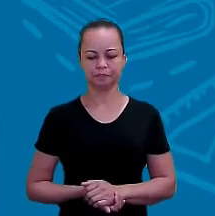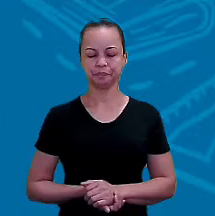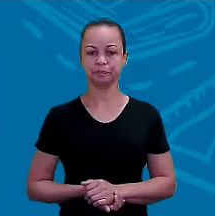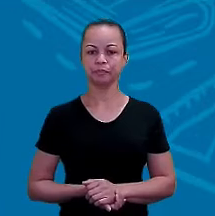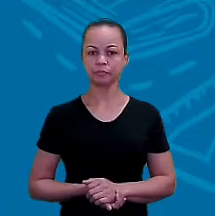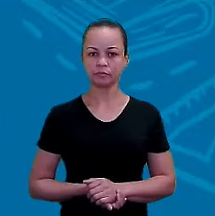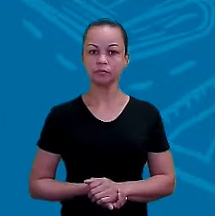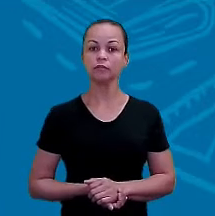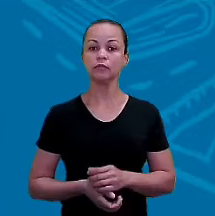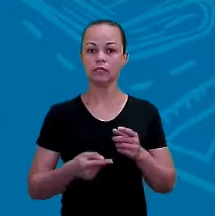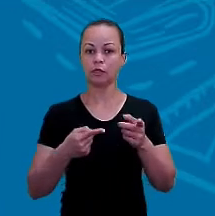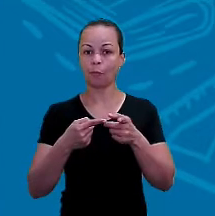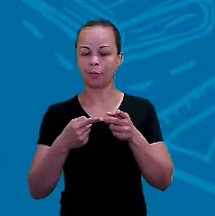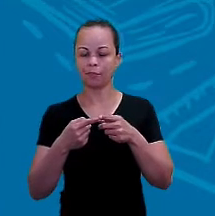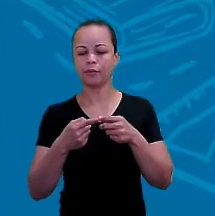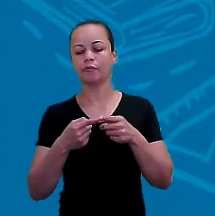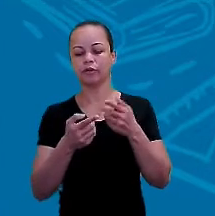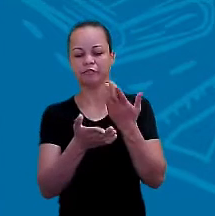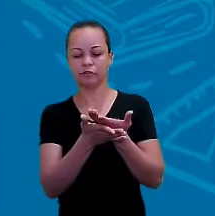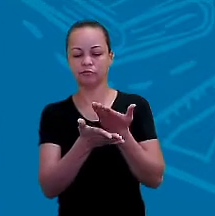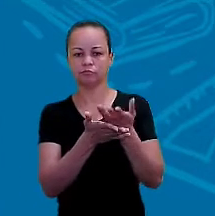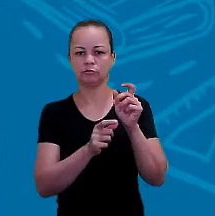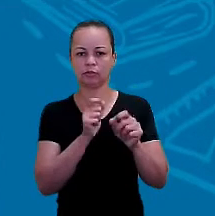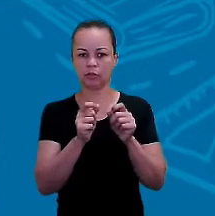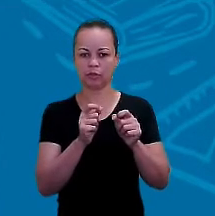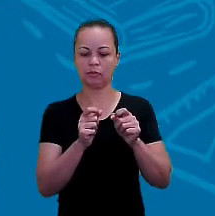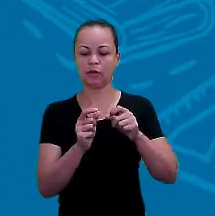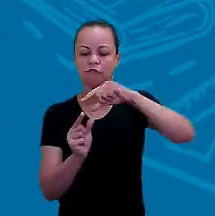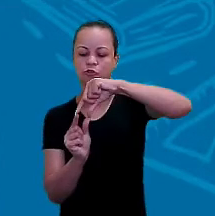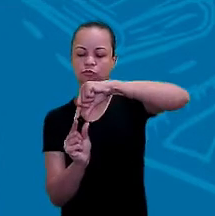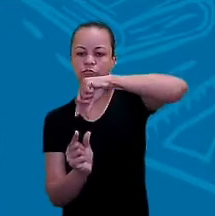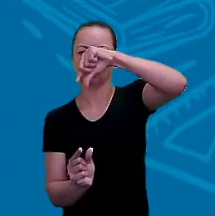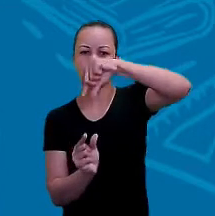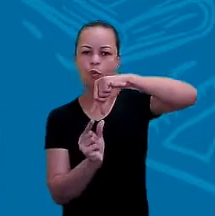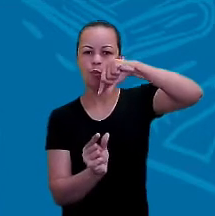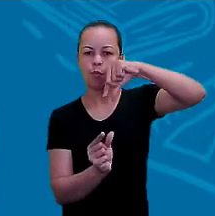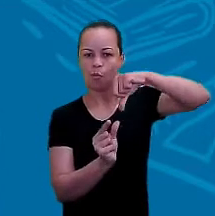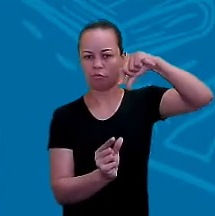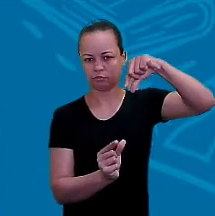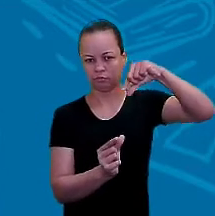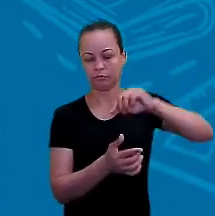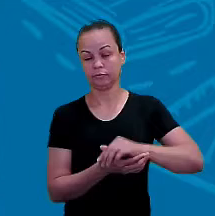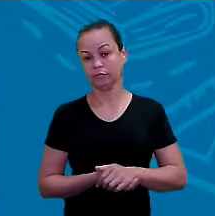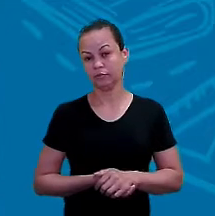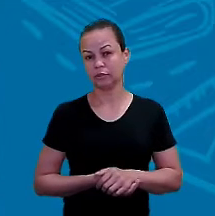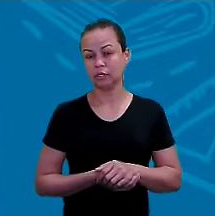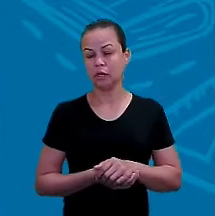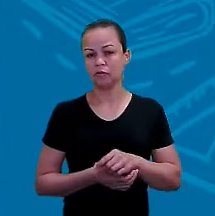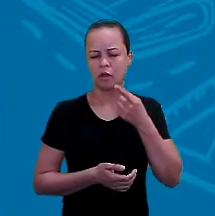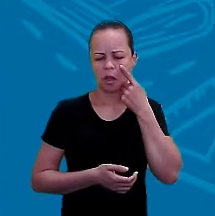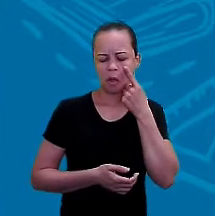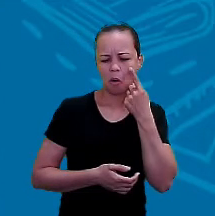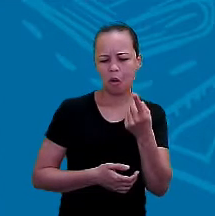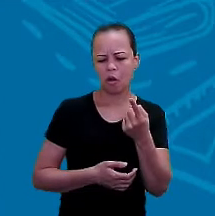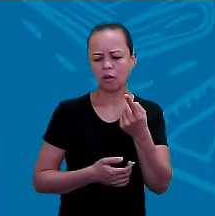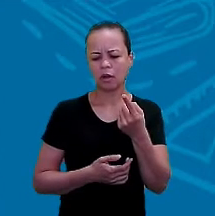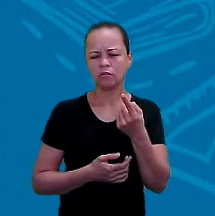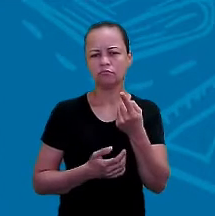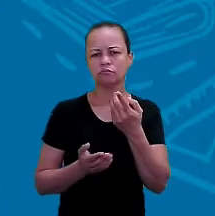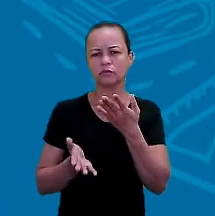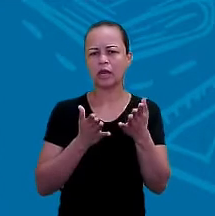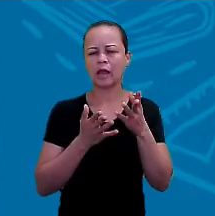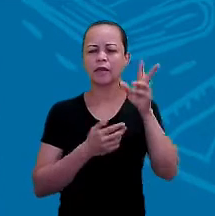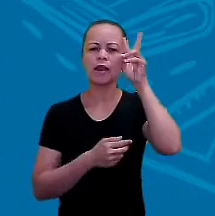gente vai estudar é chamado gráfico de coluna, tá? Se você olha para ele, a primeira coisa que te